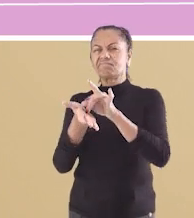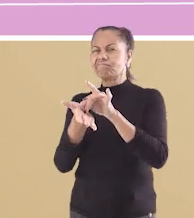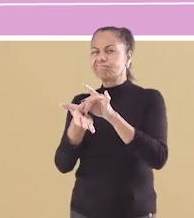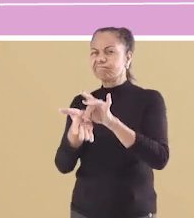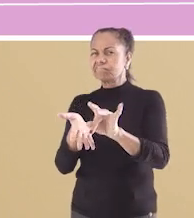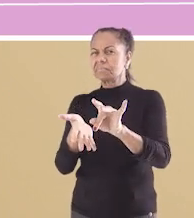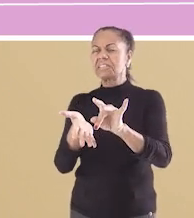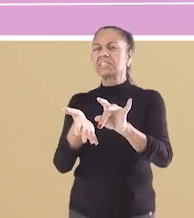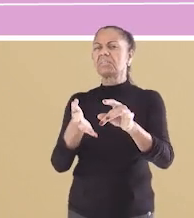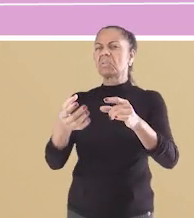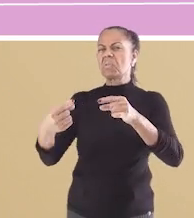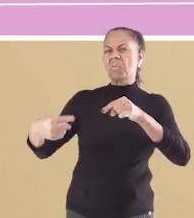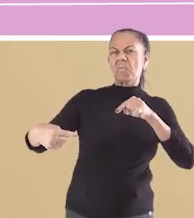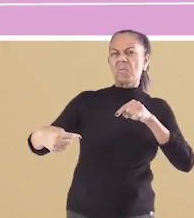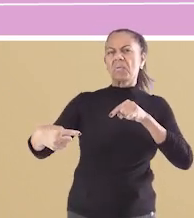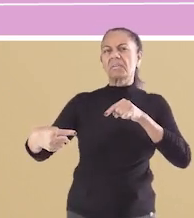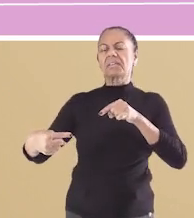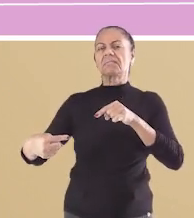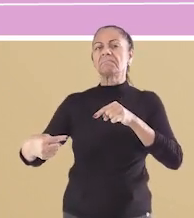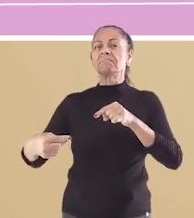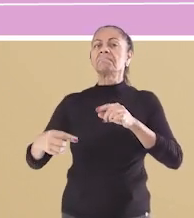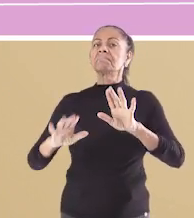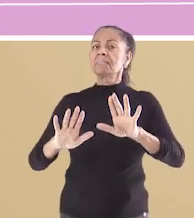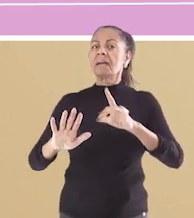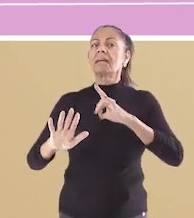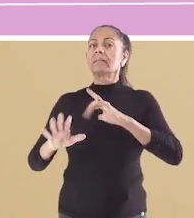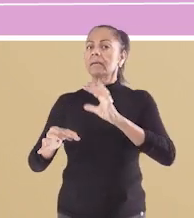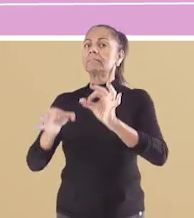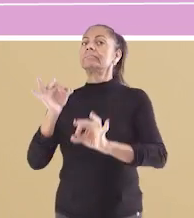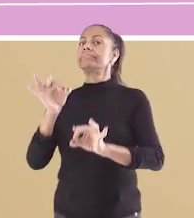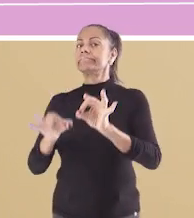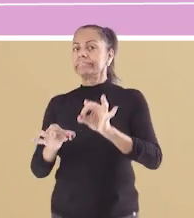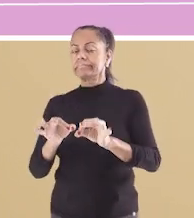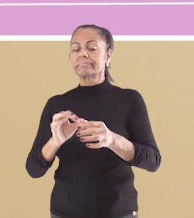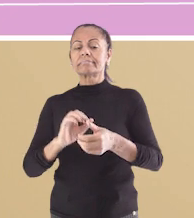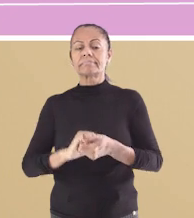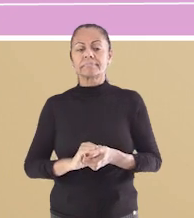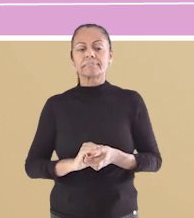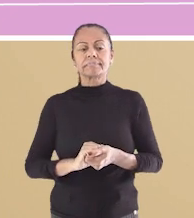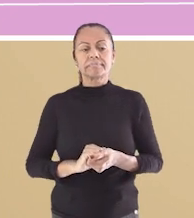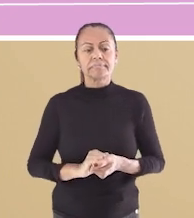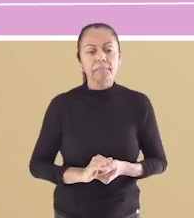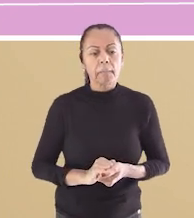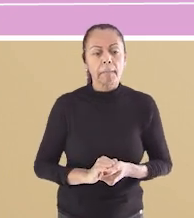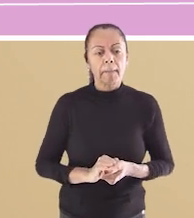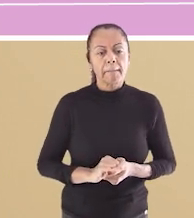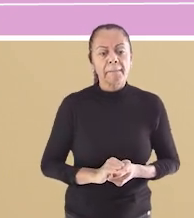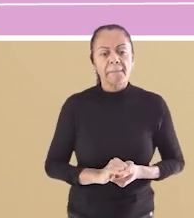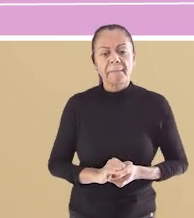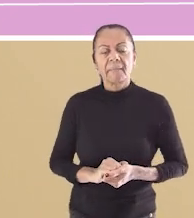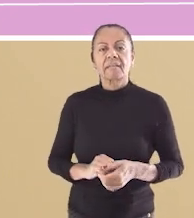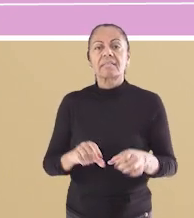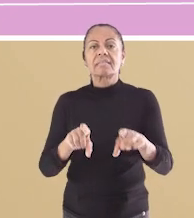circunstâncias, mesmo em relação àquelas vistas como inimigos ou adversários.